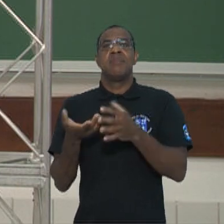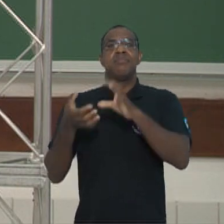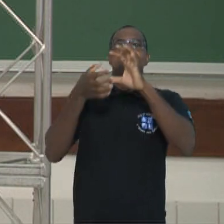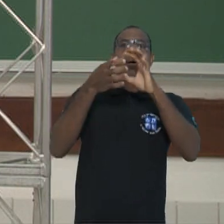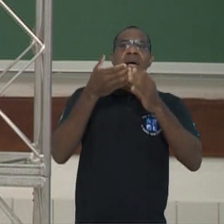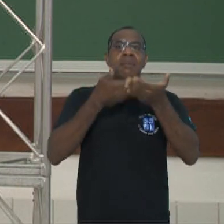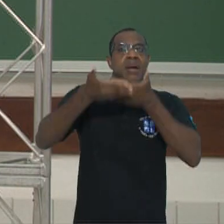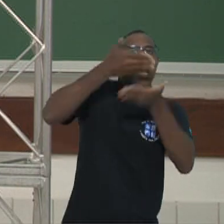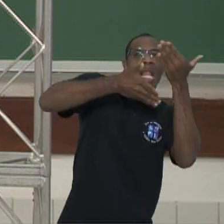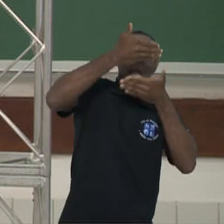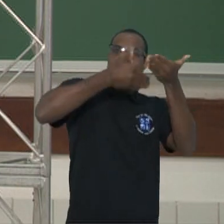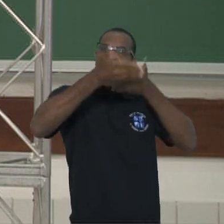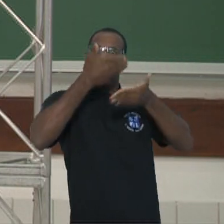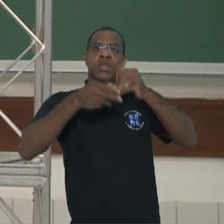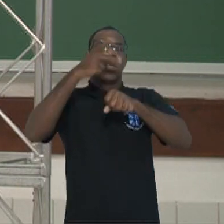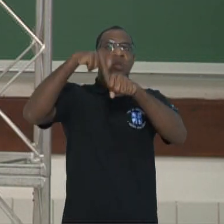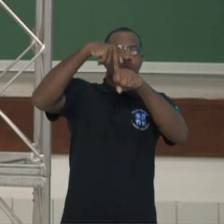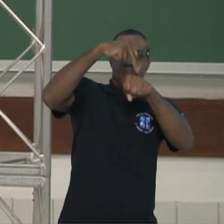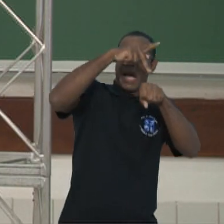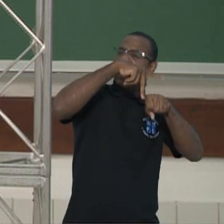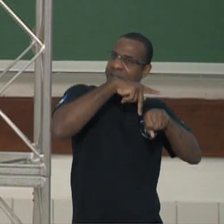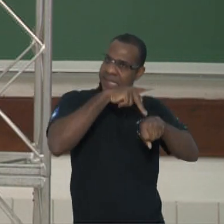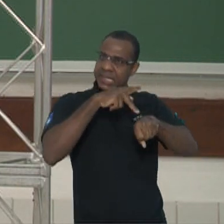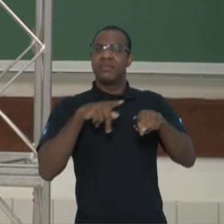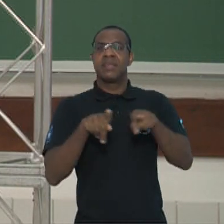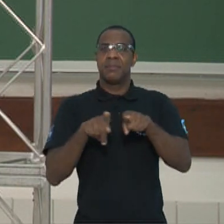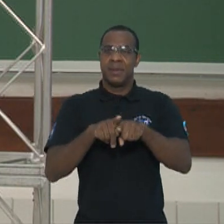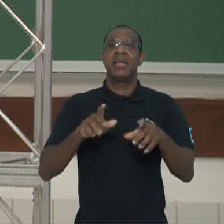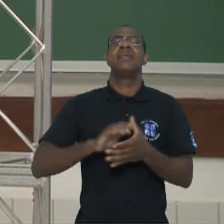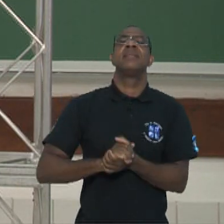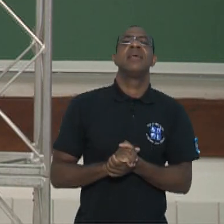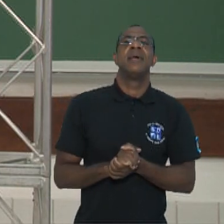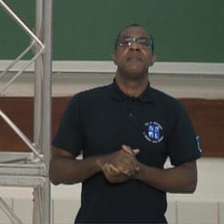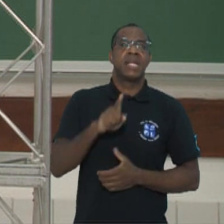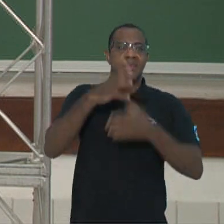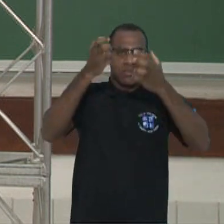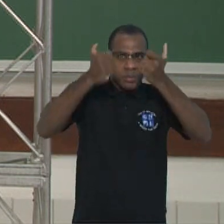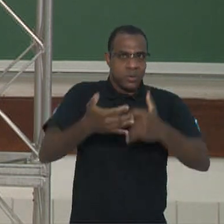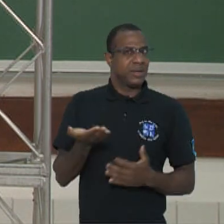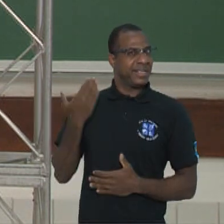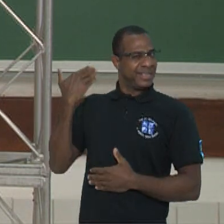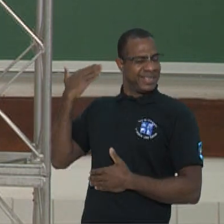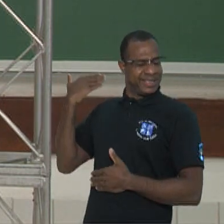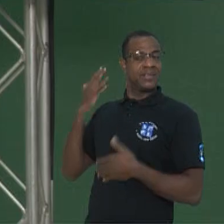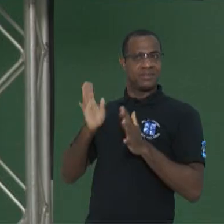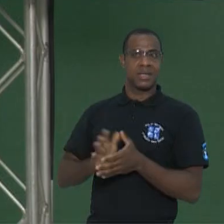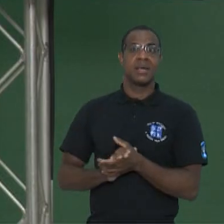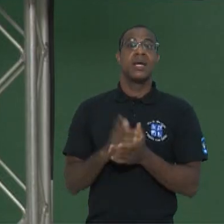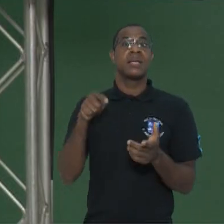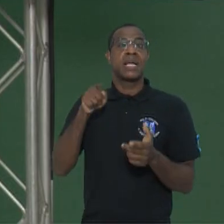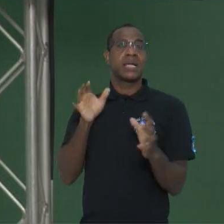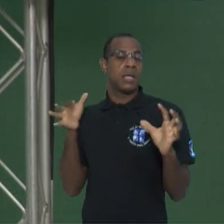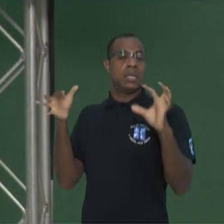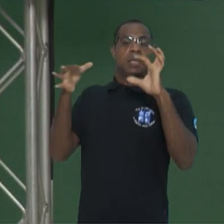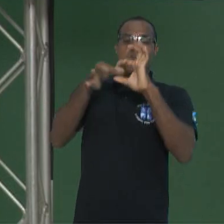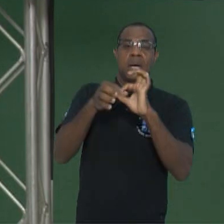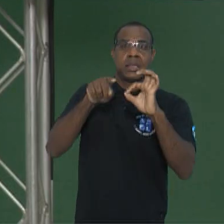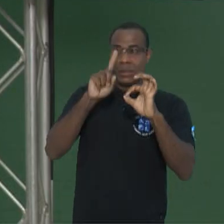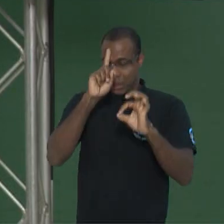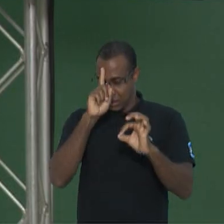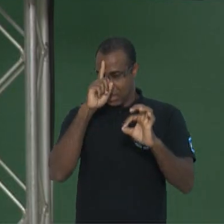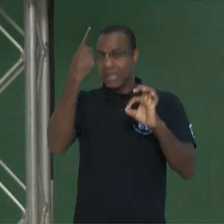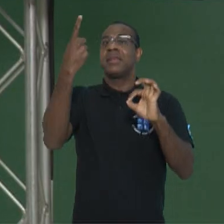entre países, que é aquele olhar geopolítico que a gente viu lá no primeiro trimestre, também estão relacionadas aqui com essa ideia